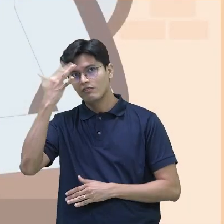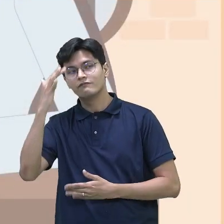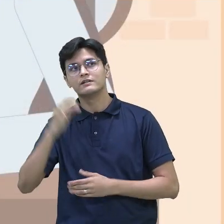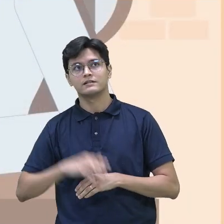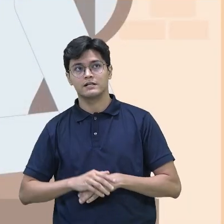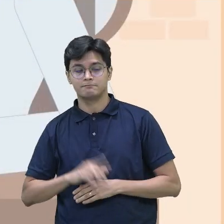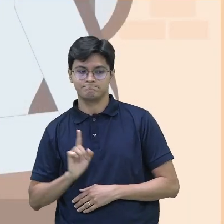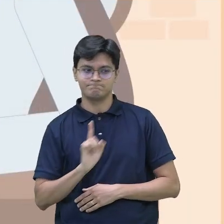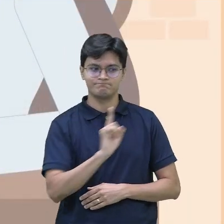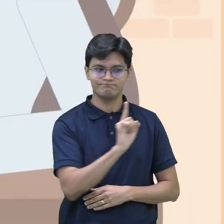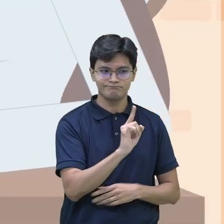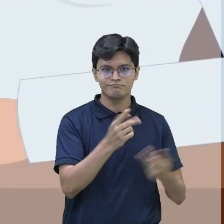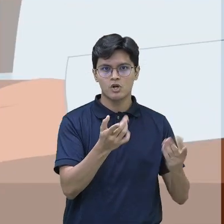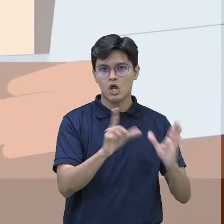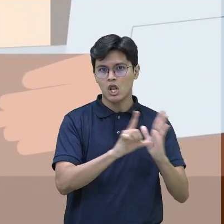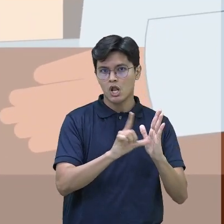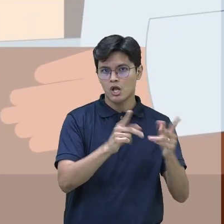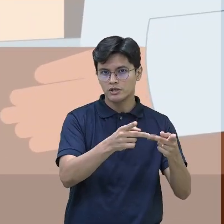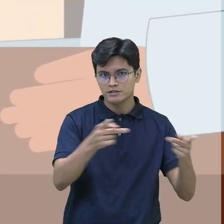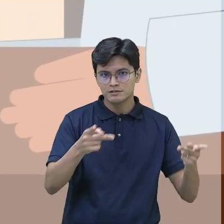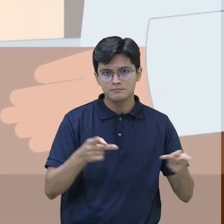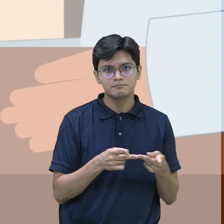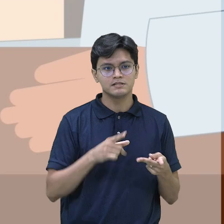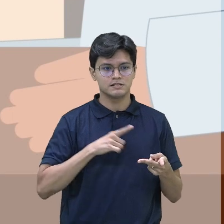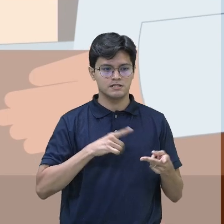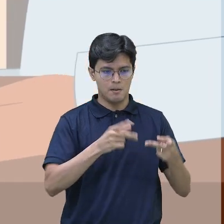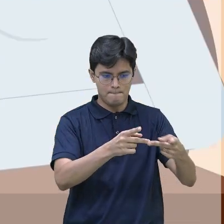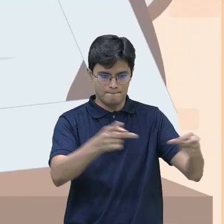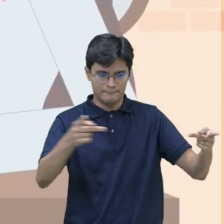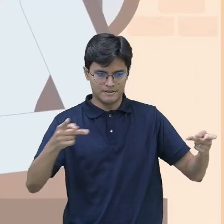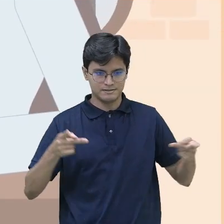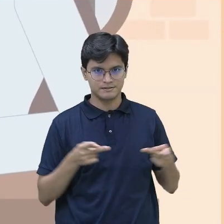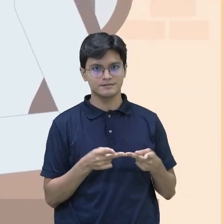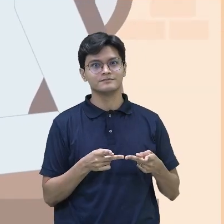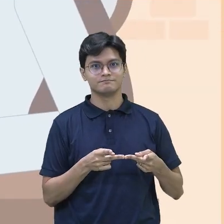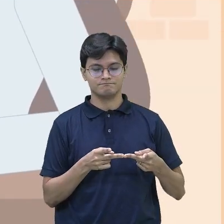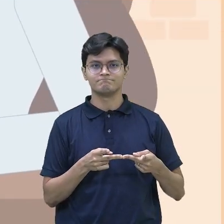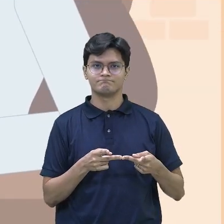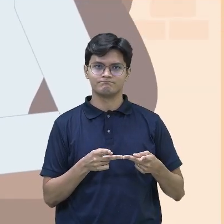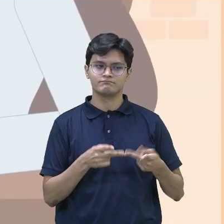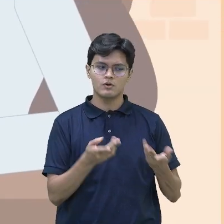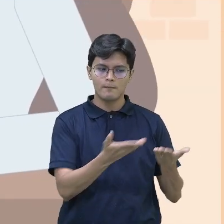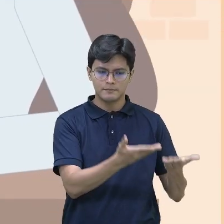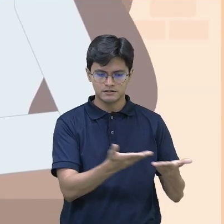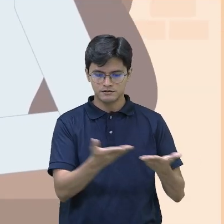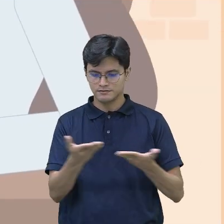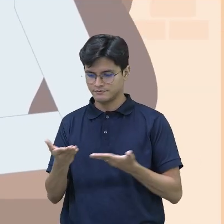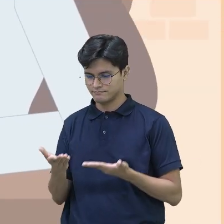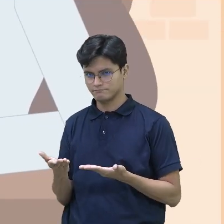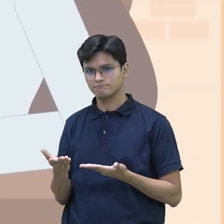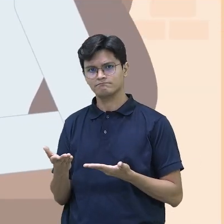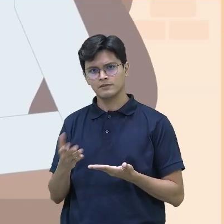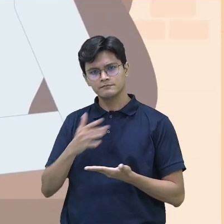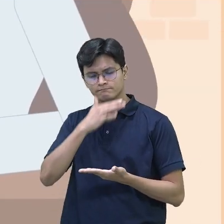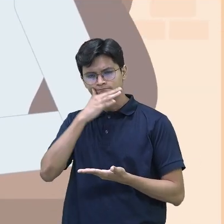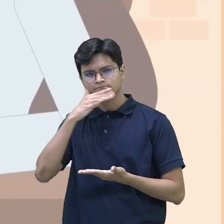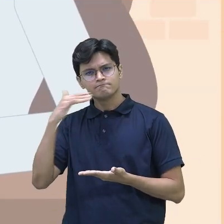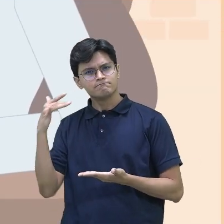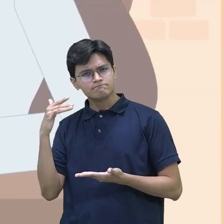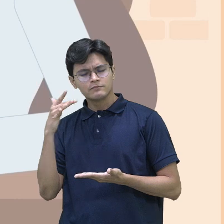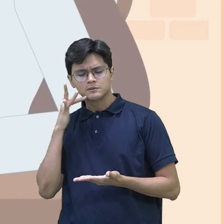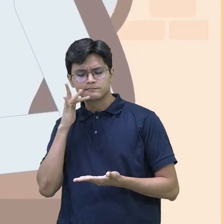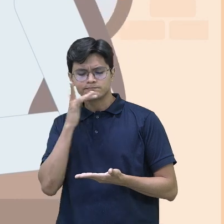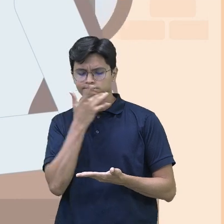bairro, famosa por suas pizzas tamanho família. Assim que a pizza chegou, fumegante e cheirosa,